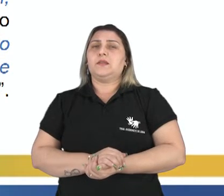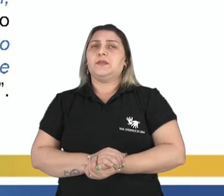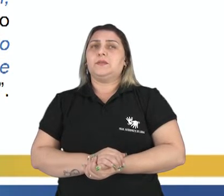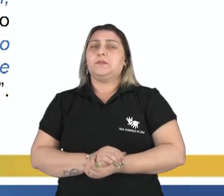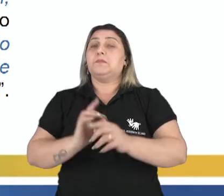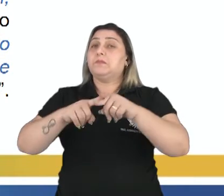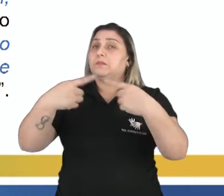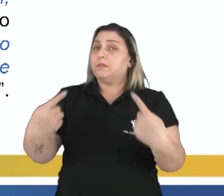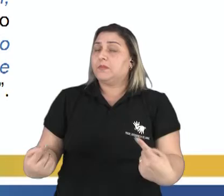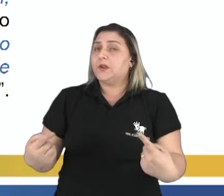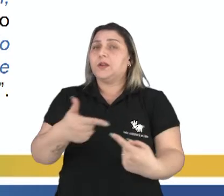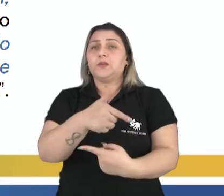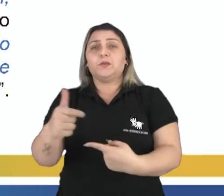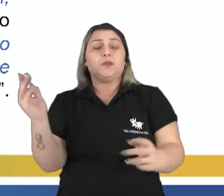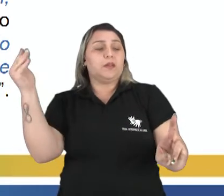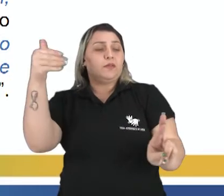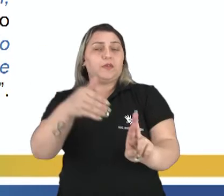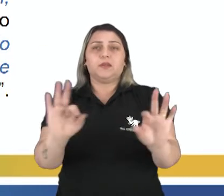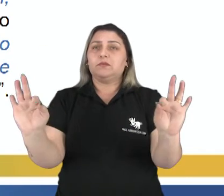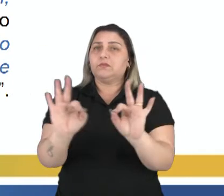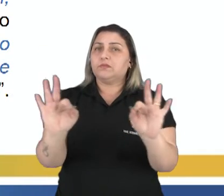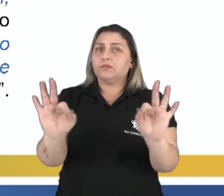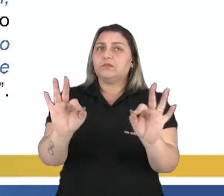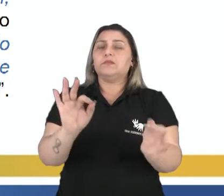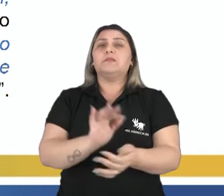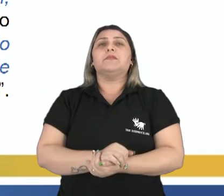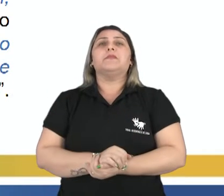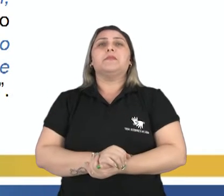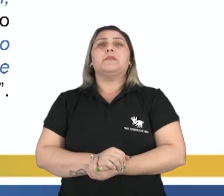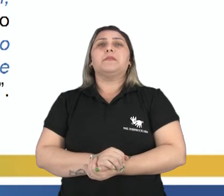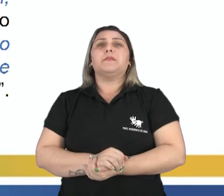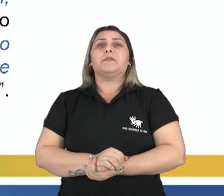êxito-consistência, mas não tem referência. E